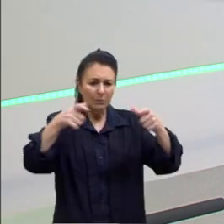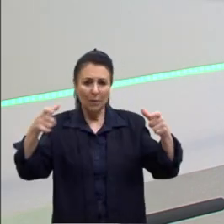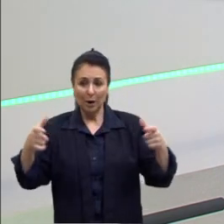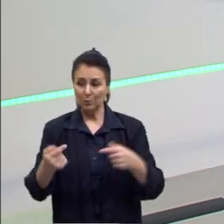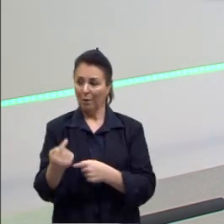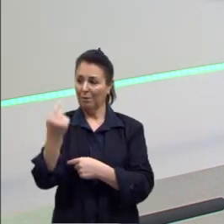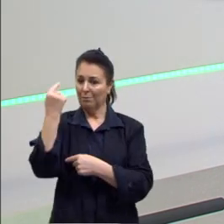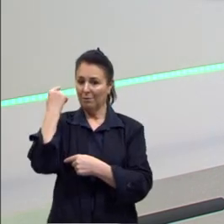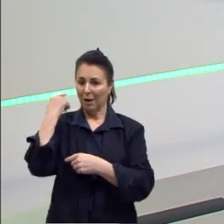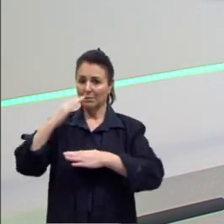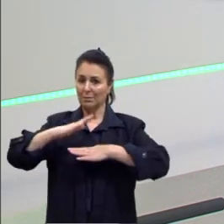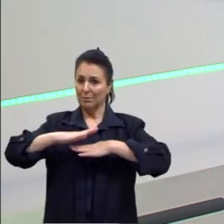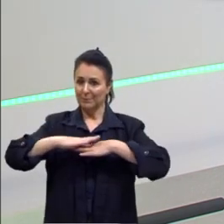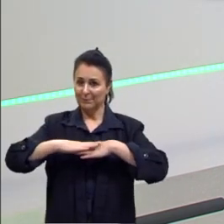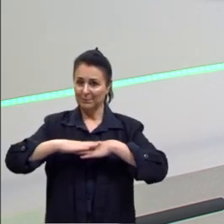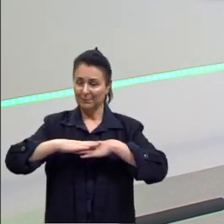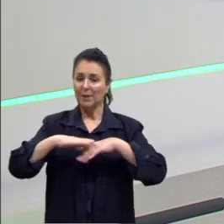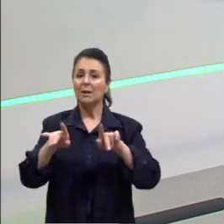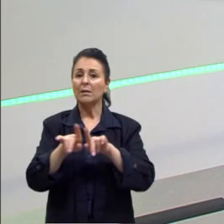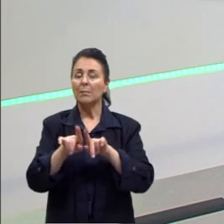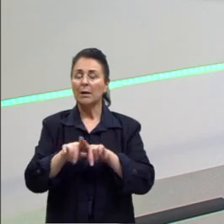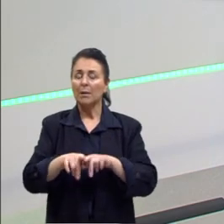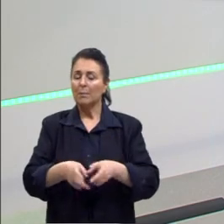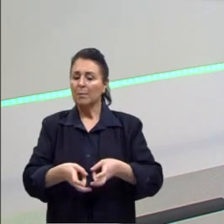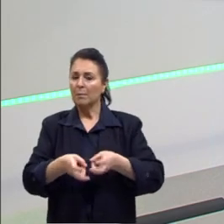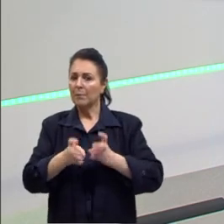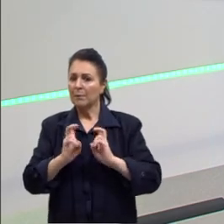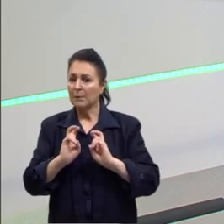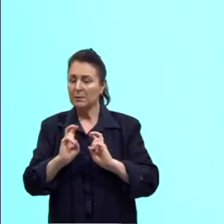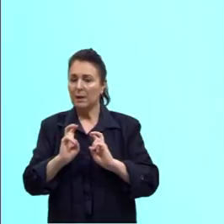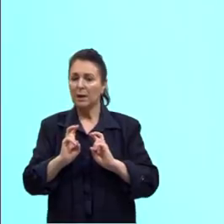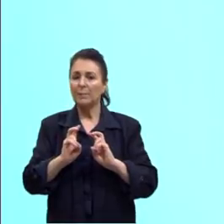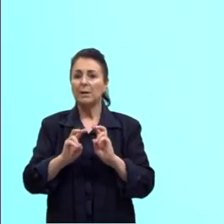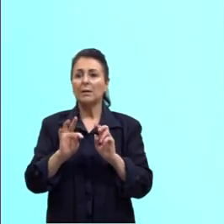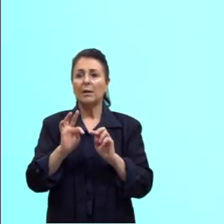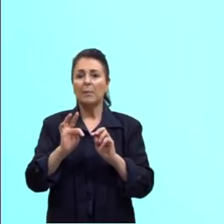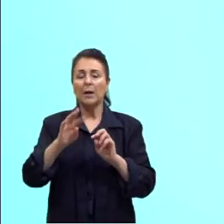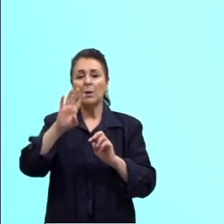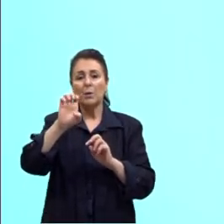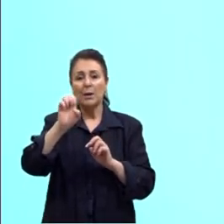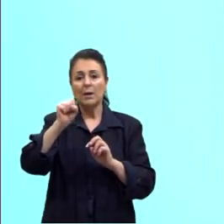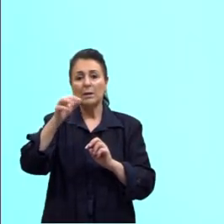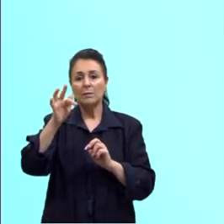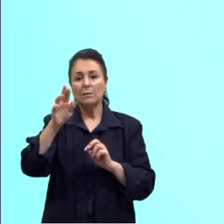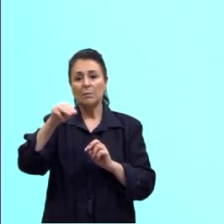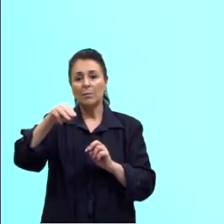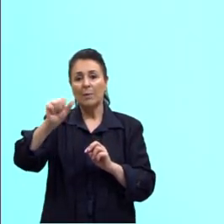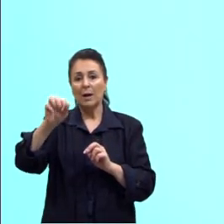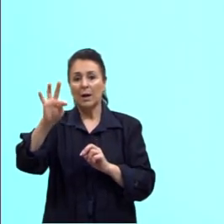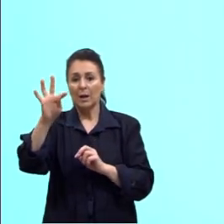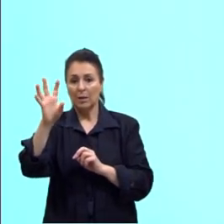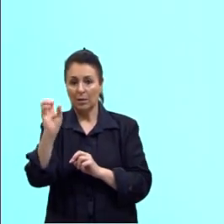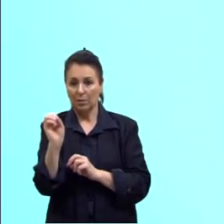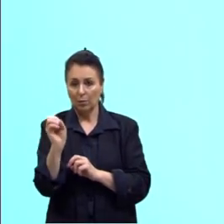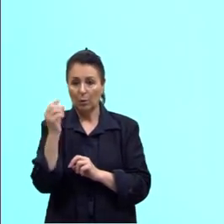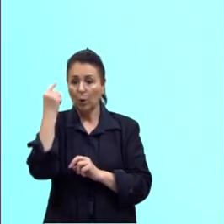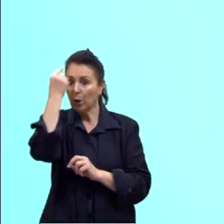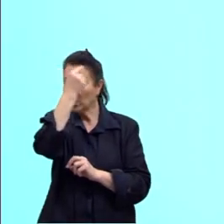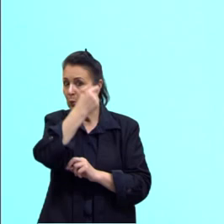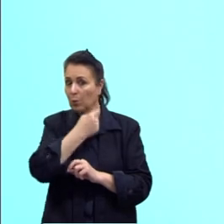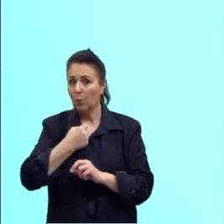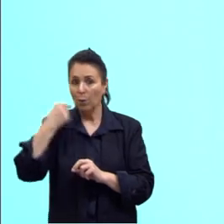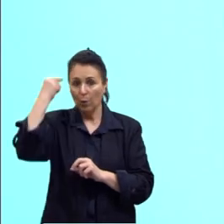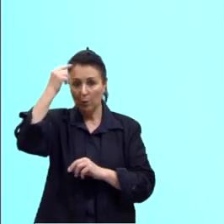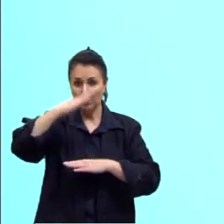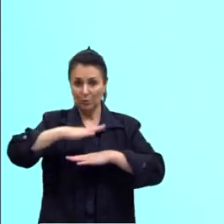também nós conseguimos perceber aqui com muita facilidade a técnica do sfumato no rosto da Mona Lisa né percebam